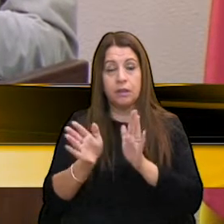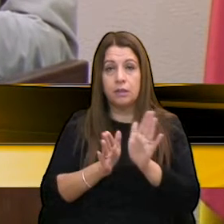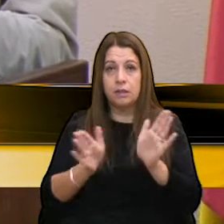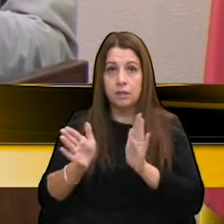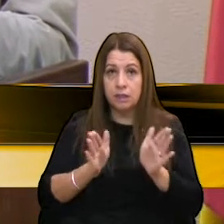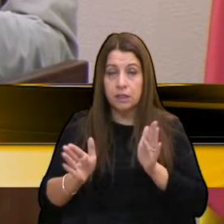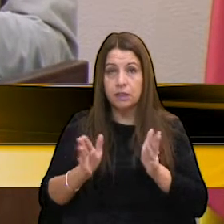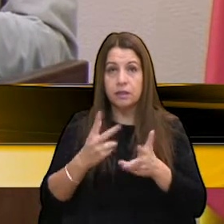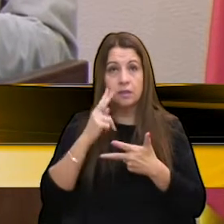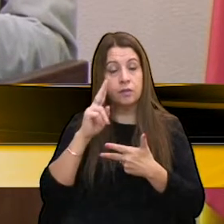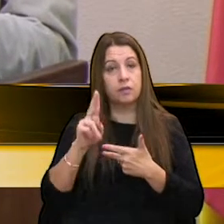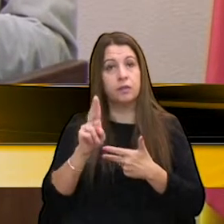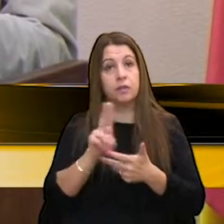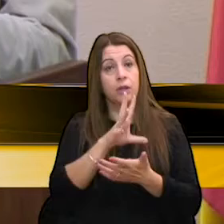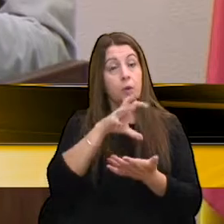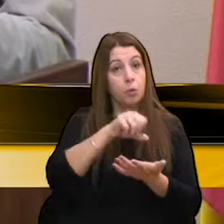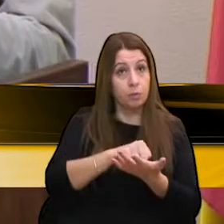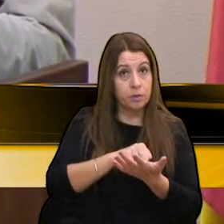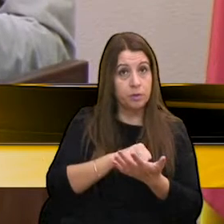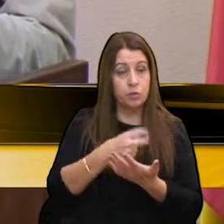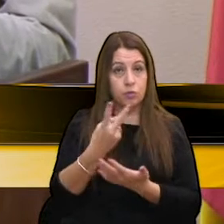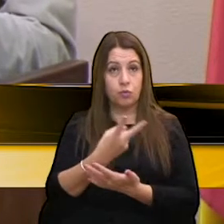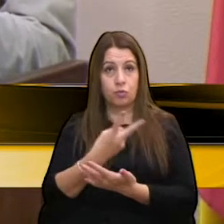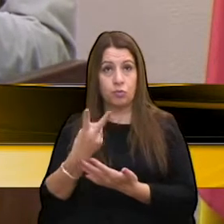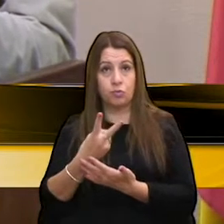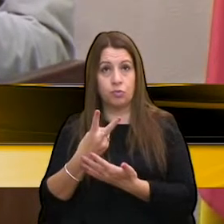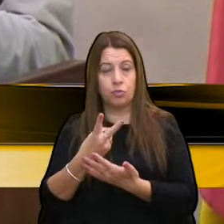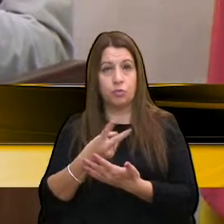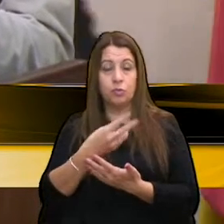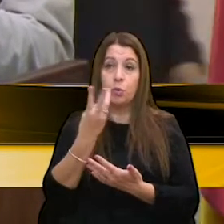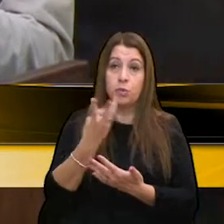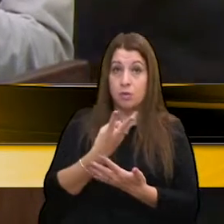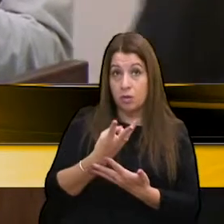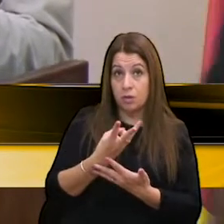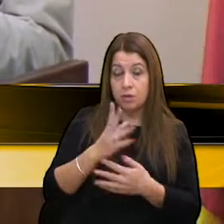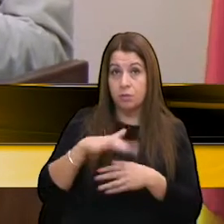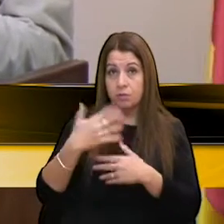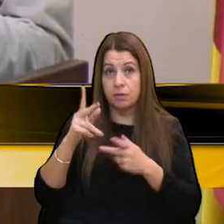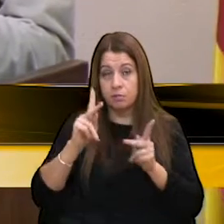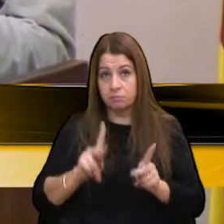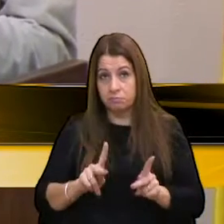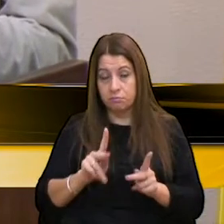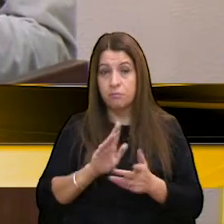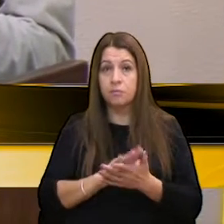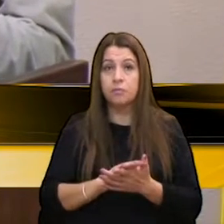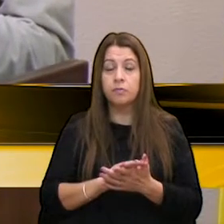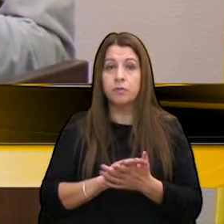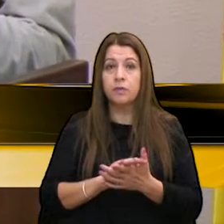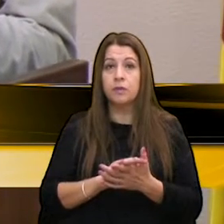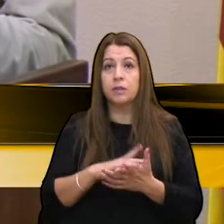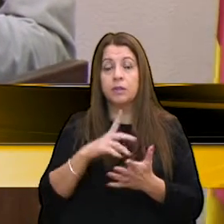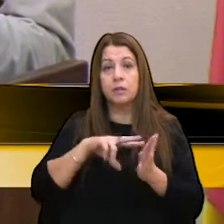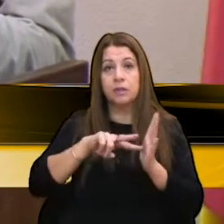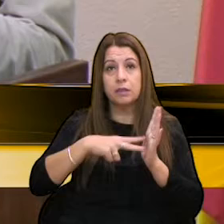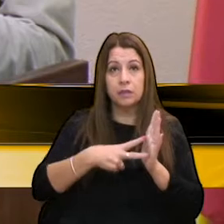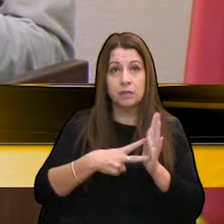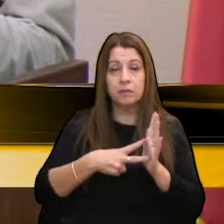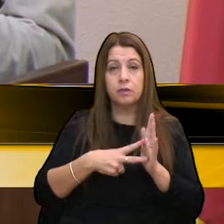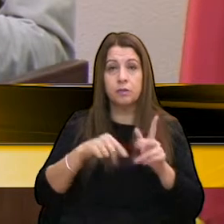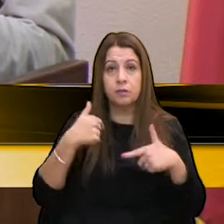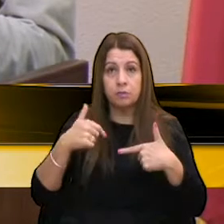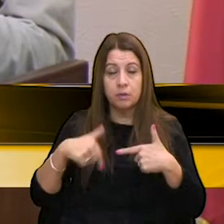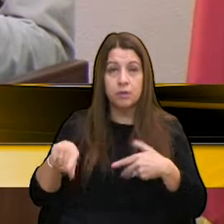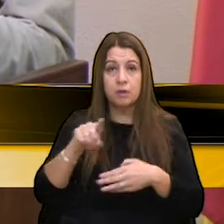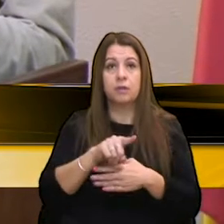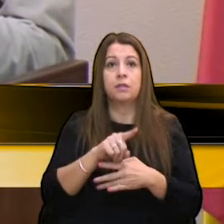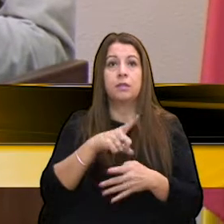viabilizar, requer ocupação de duas ou três ou mais pessoas, ou seja, empregos